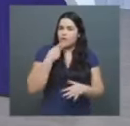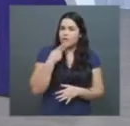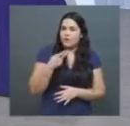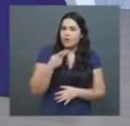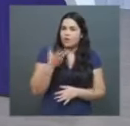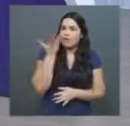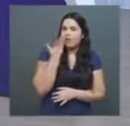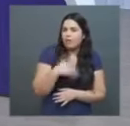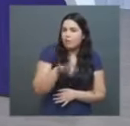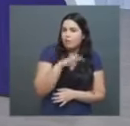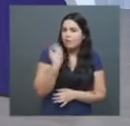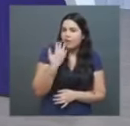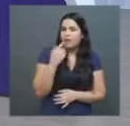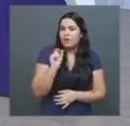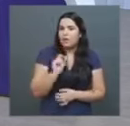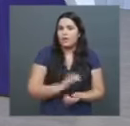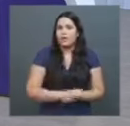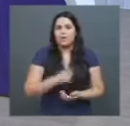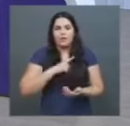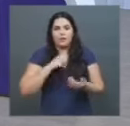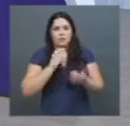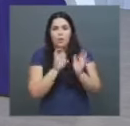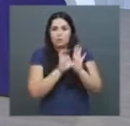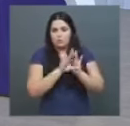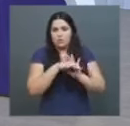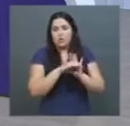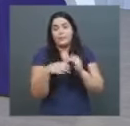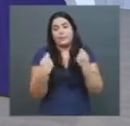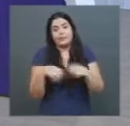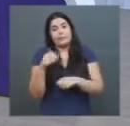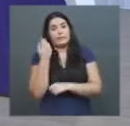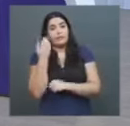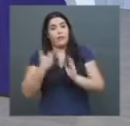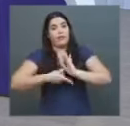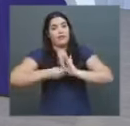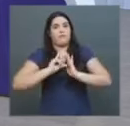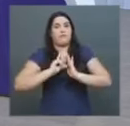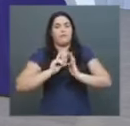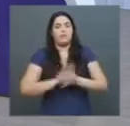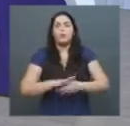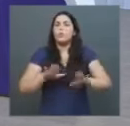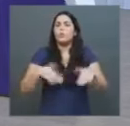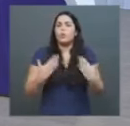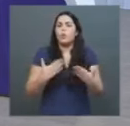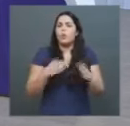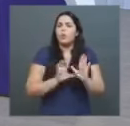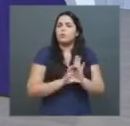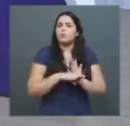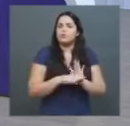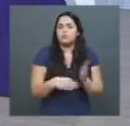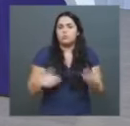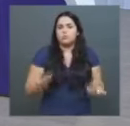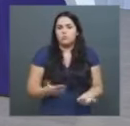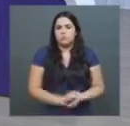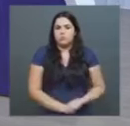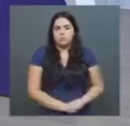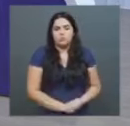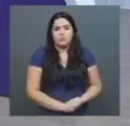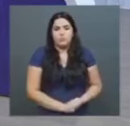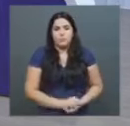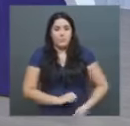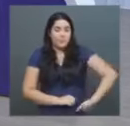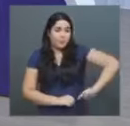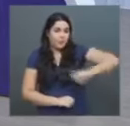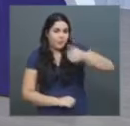mortalidade infantil, né, doutora Magda, tem uma série de conceitos que a gente precisa entender antes, né? Sim. Quais são esses conceitos? Sim, sim. Bom, o primeiro